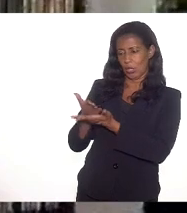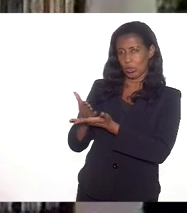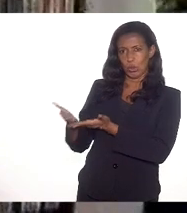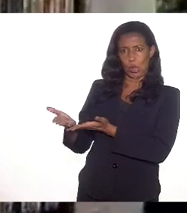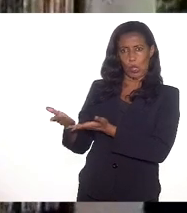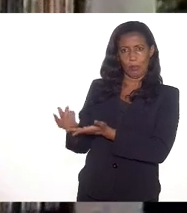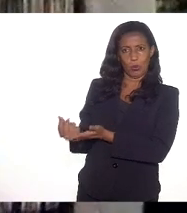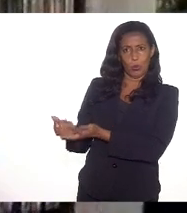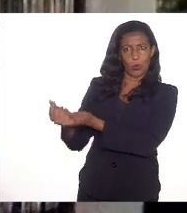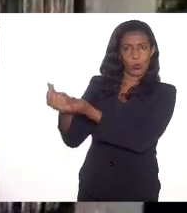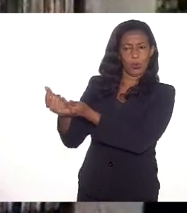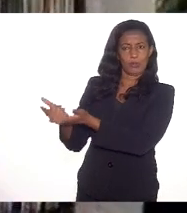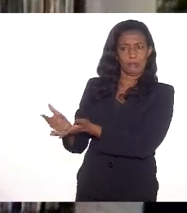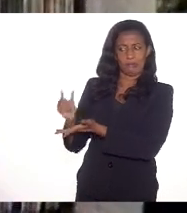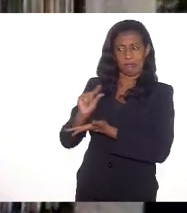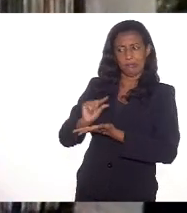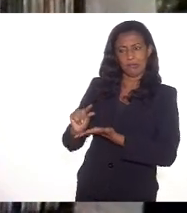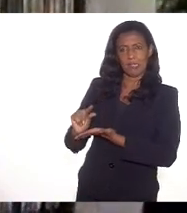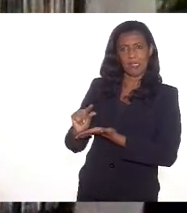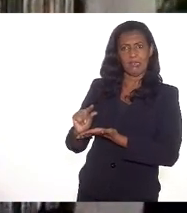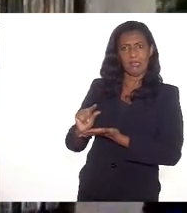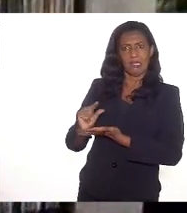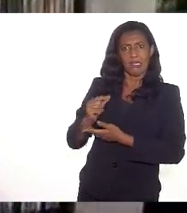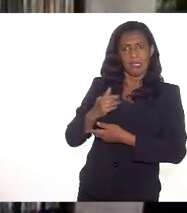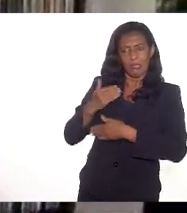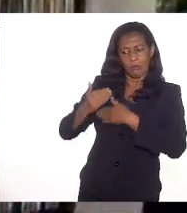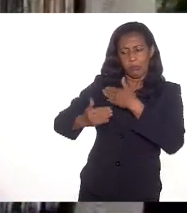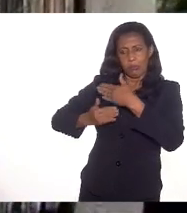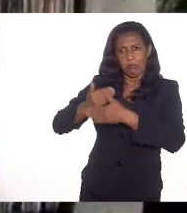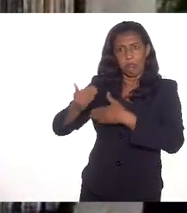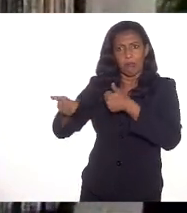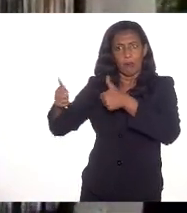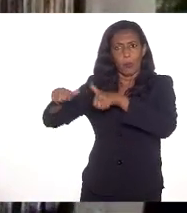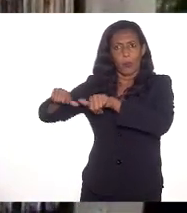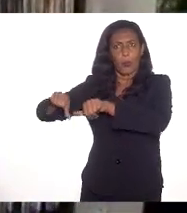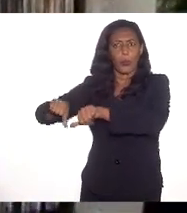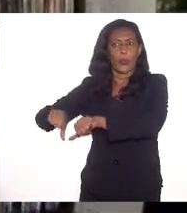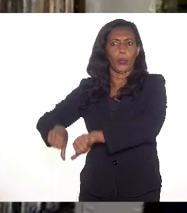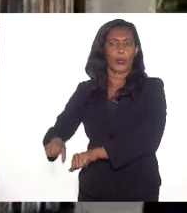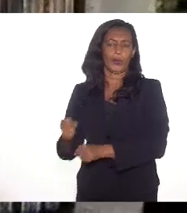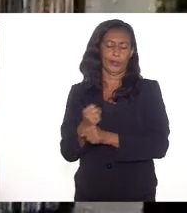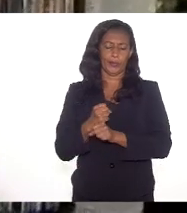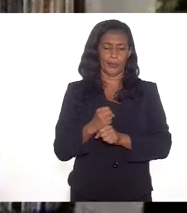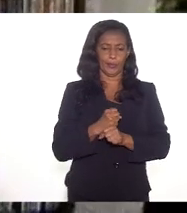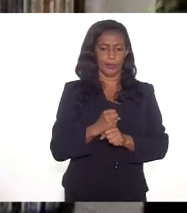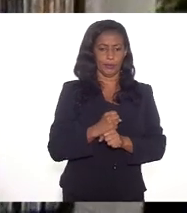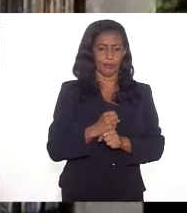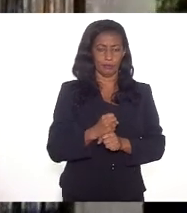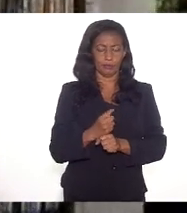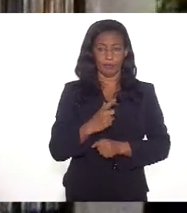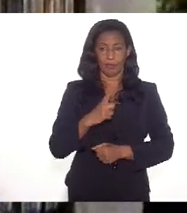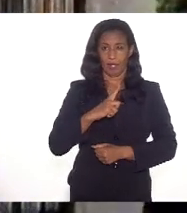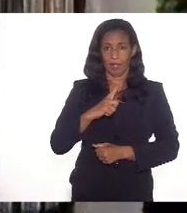que vai piorando ao longo do ano. Tem uma execução geral até agora de